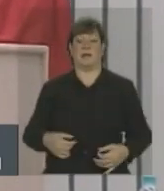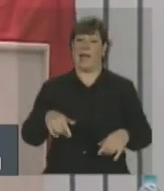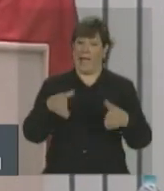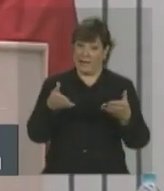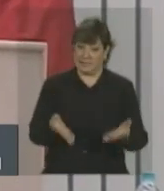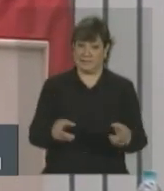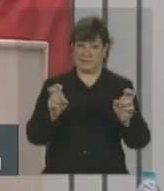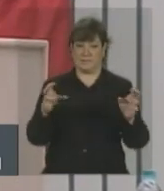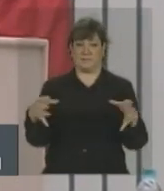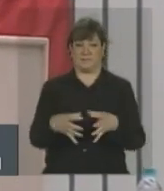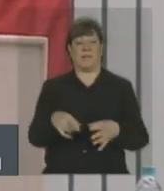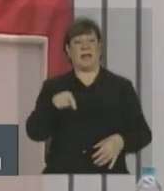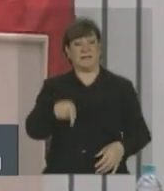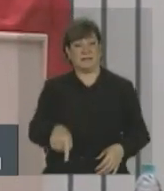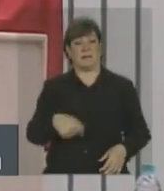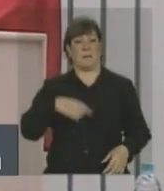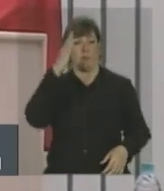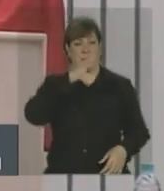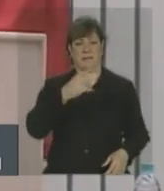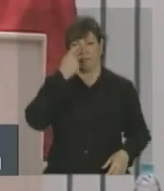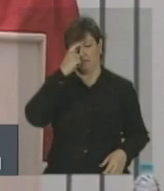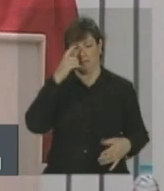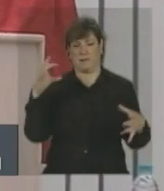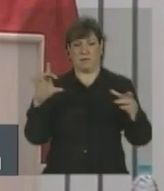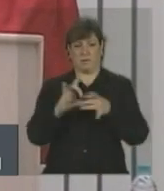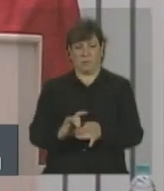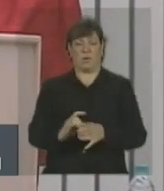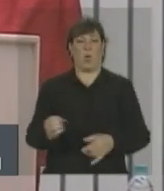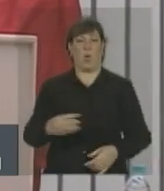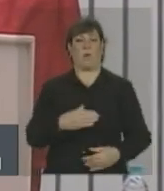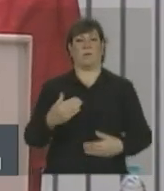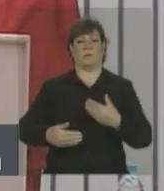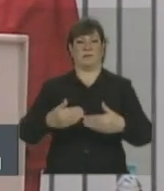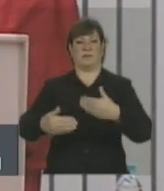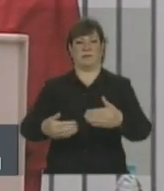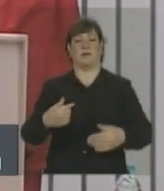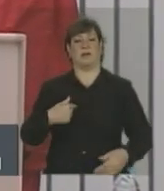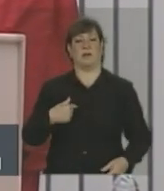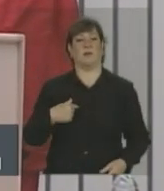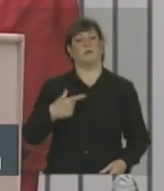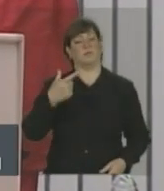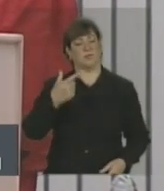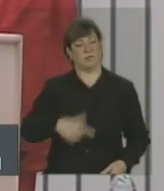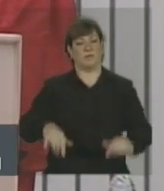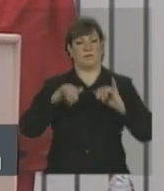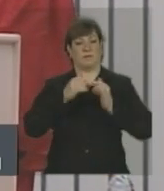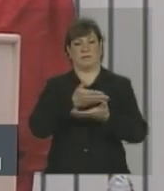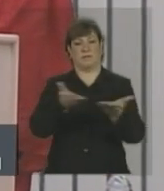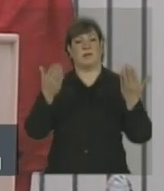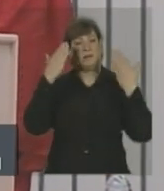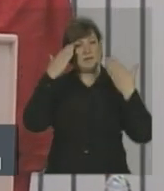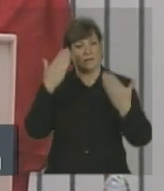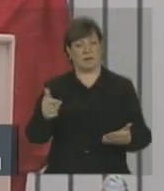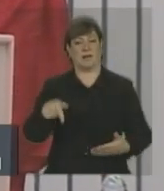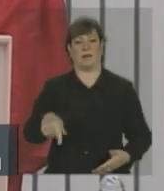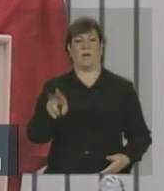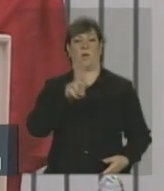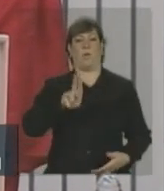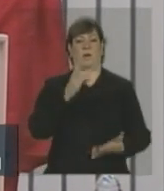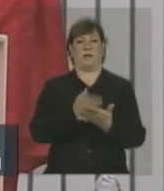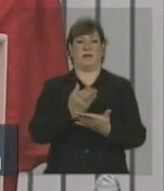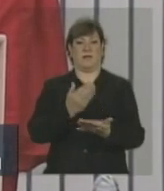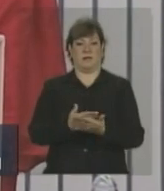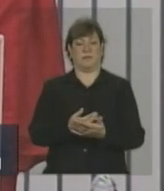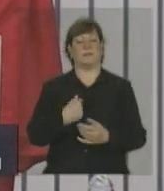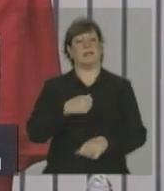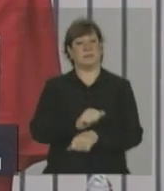Brasil despertam para sua nova missão. Renovo meu agradecimento a esta grande universidade e